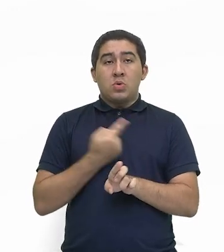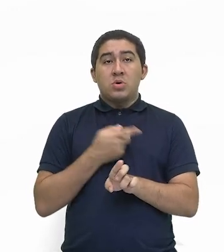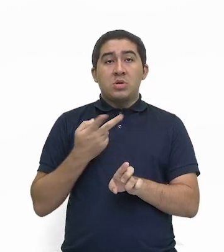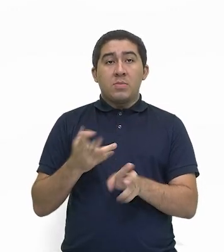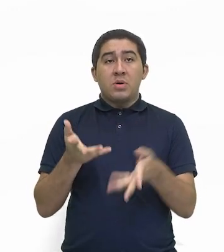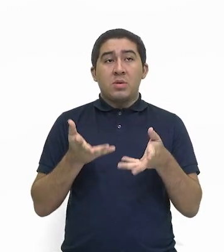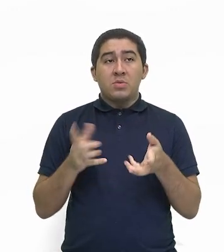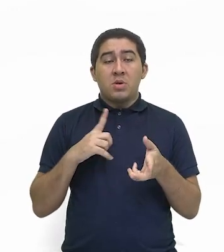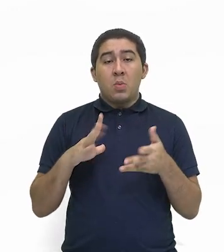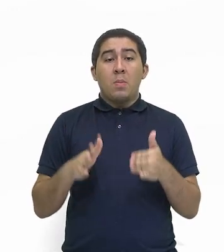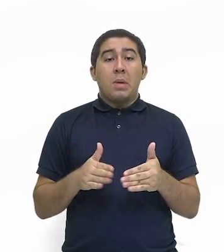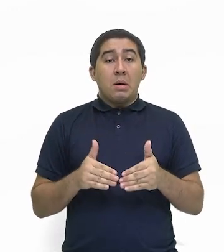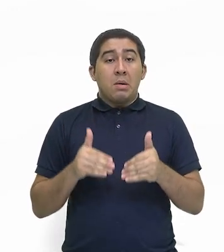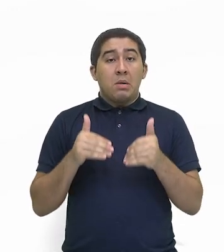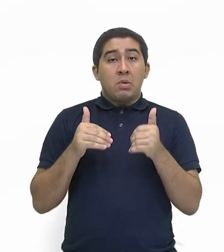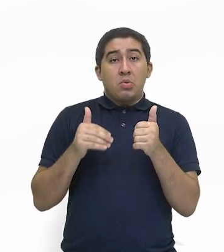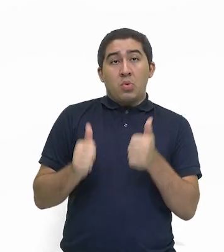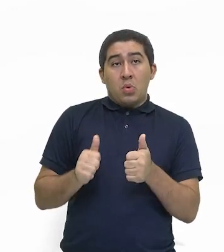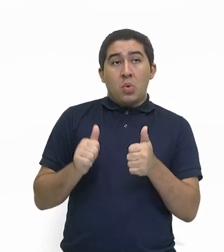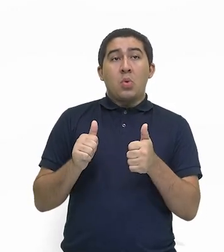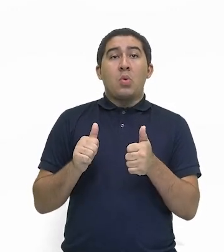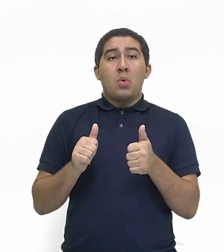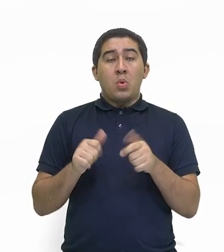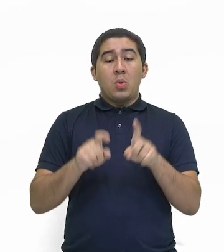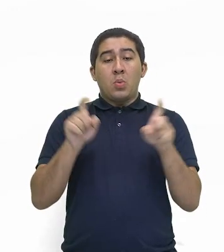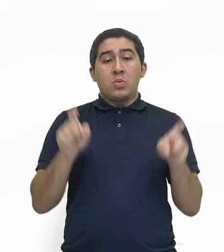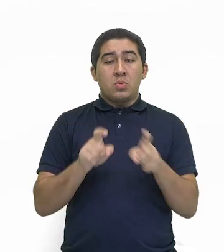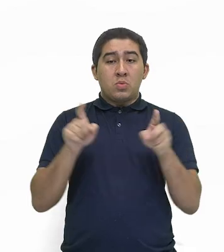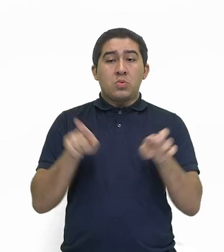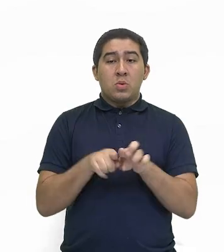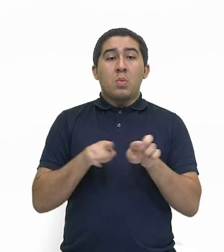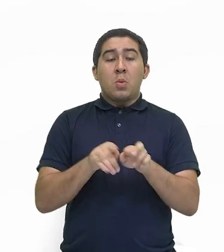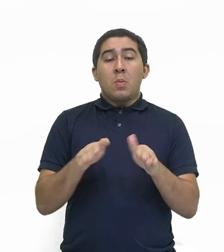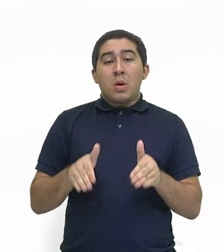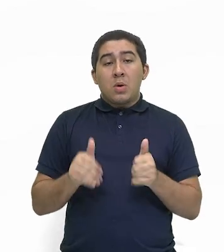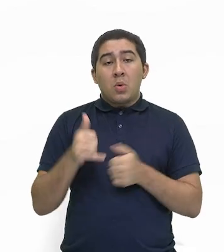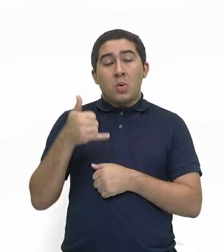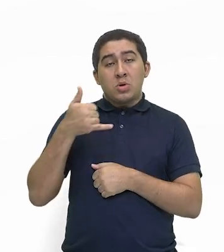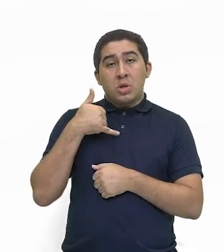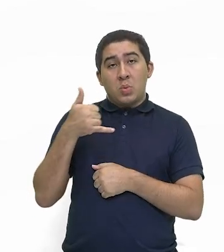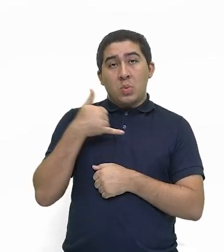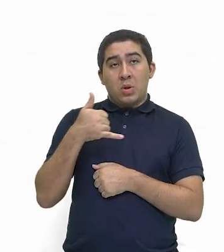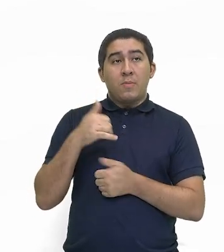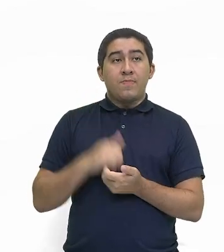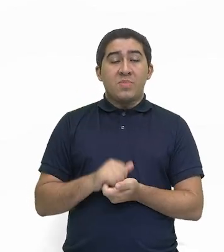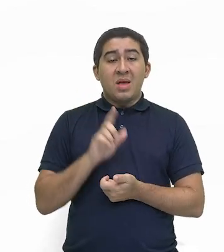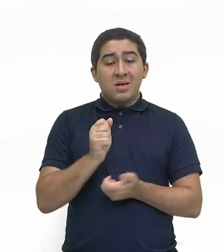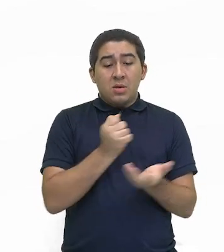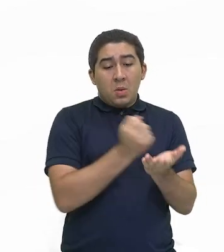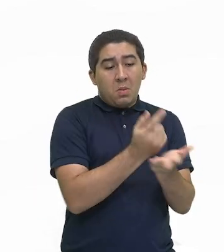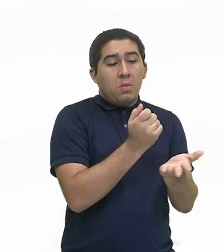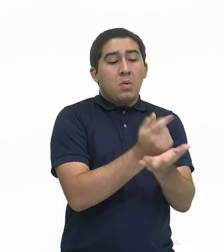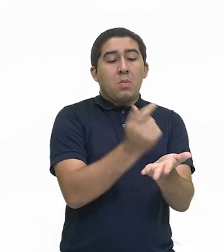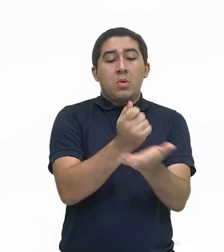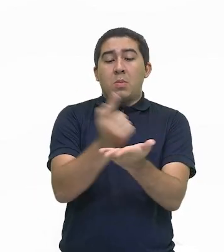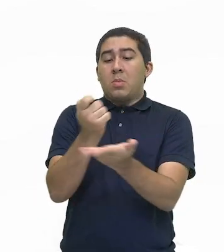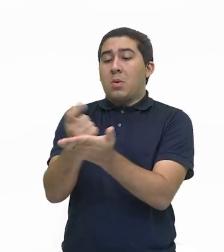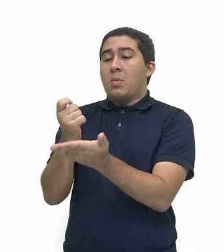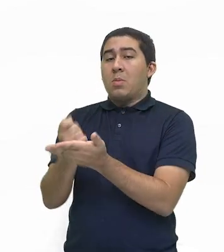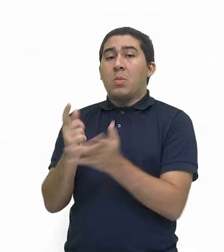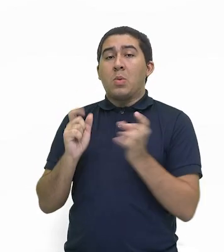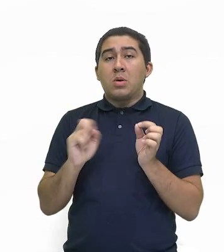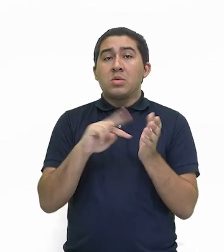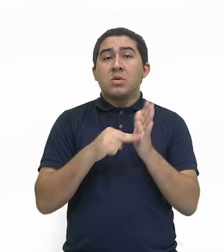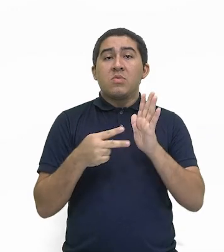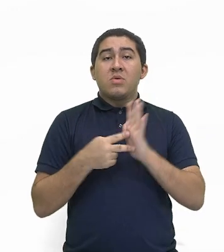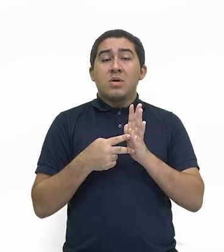melhor computador, o melhor celular. E esse consumo exagerado, ele gera